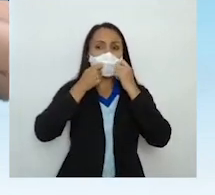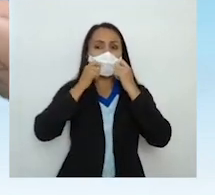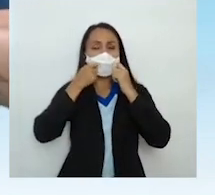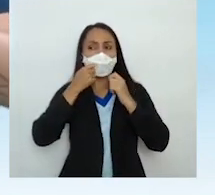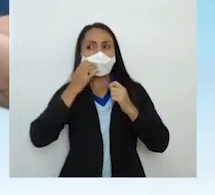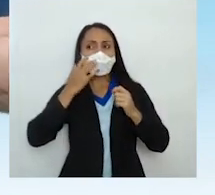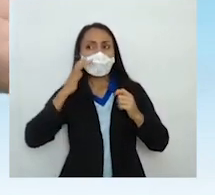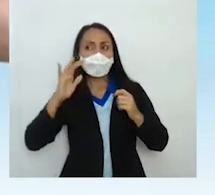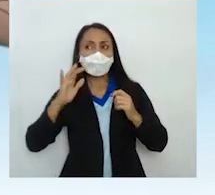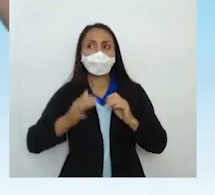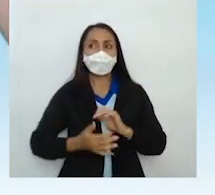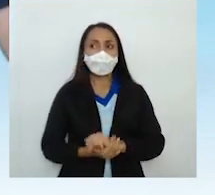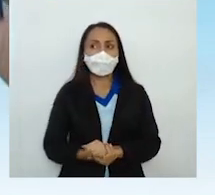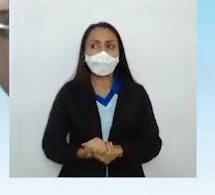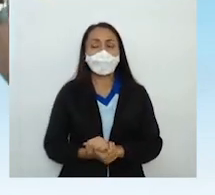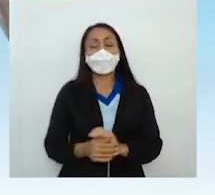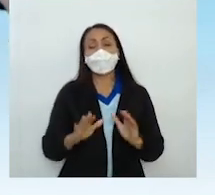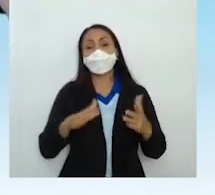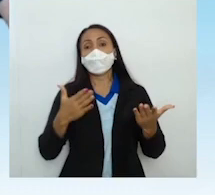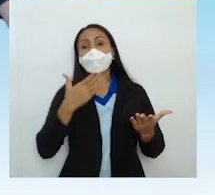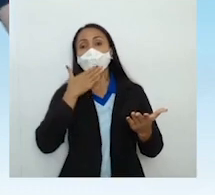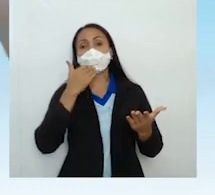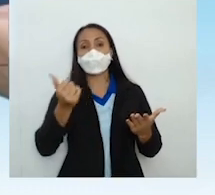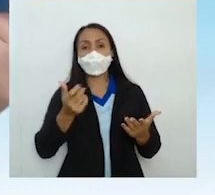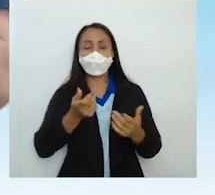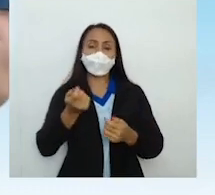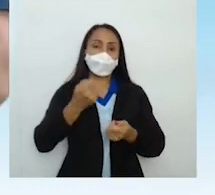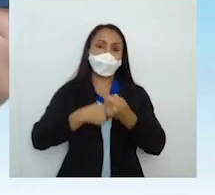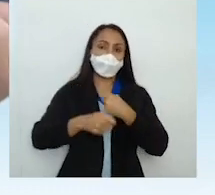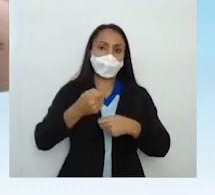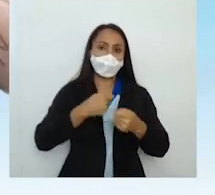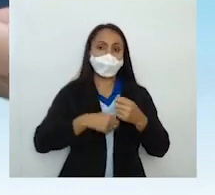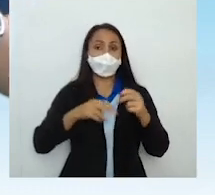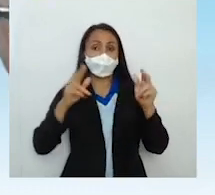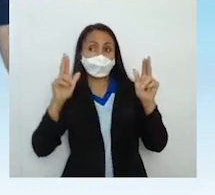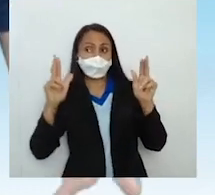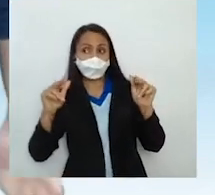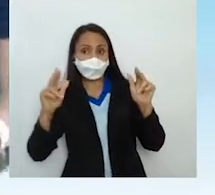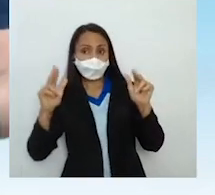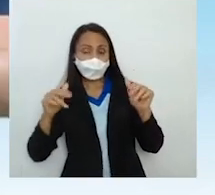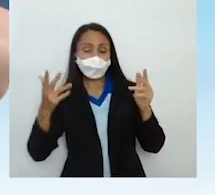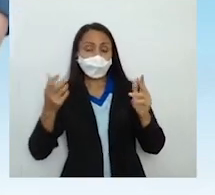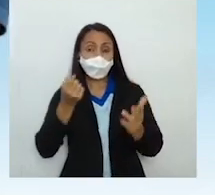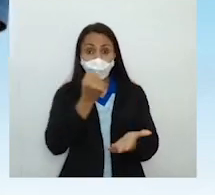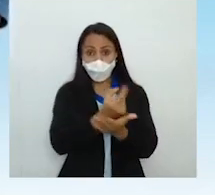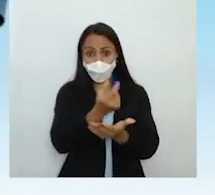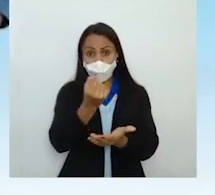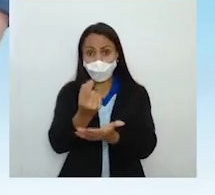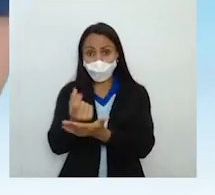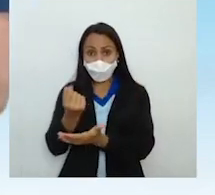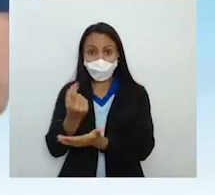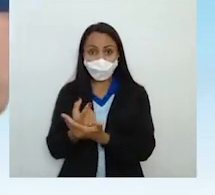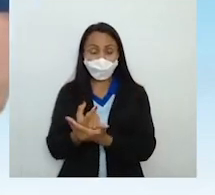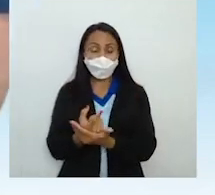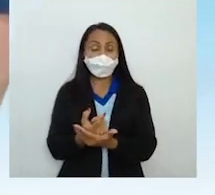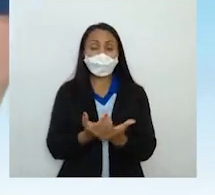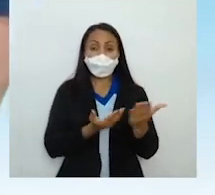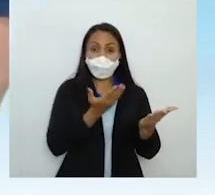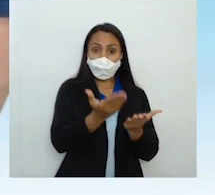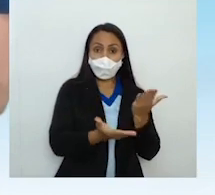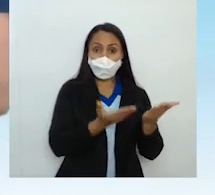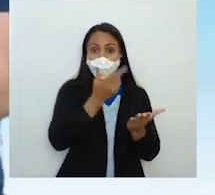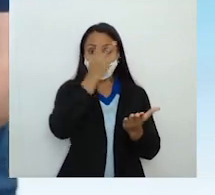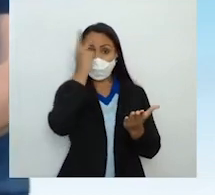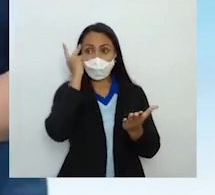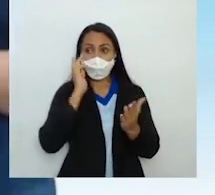de fato, olhavam e viam qual era a melhor mercadoria, entre aspas, e compravam para o serviço essas pessoas, né?